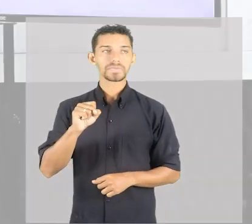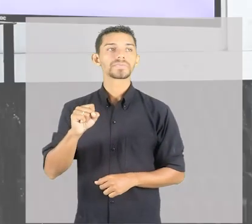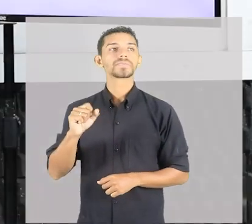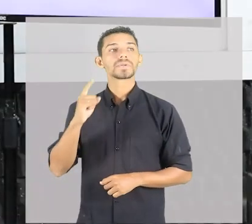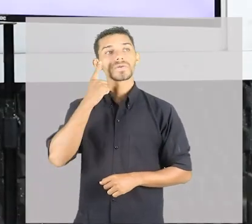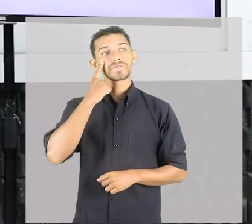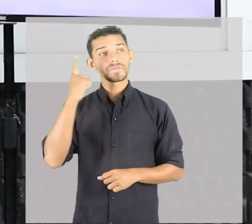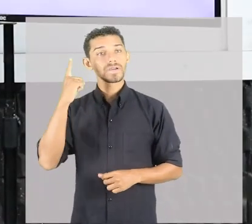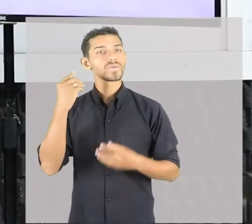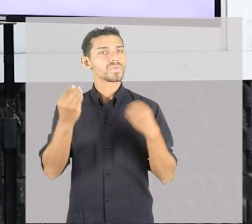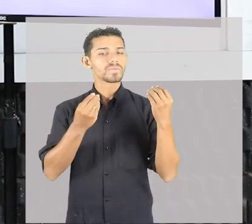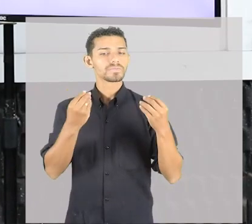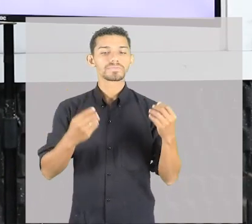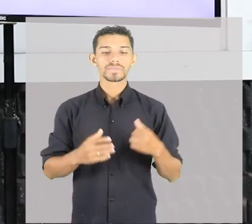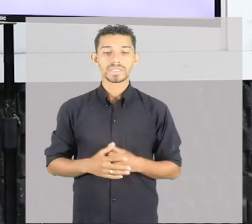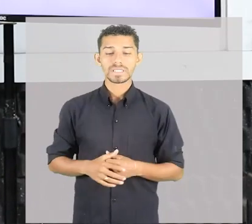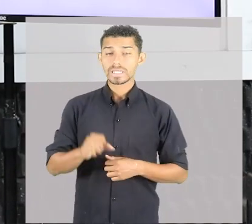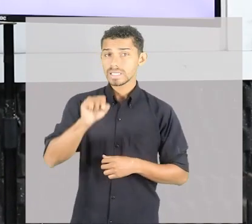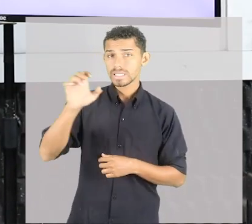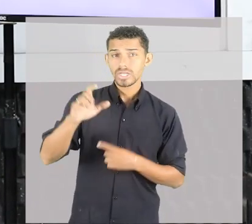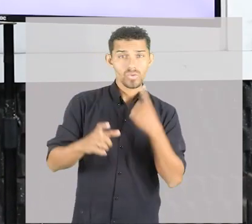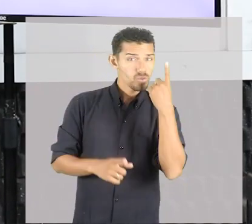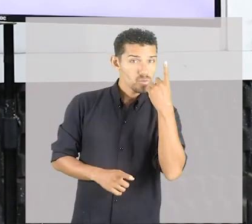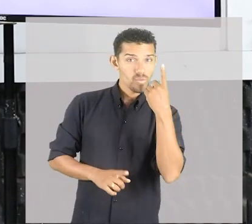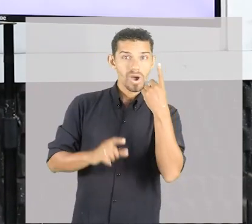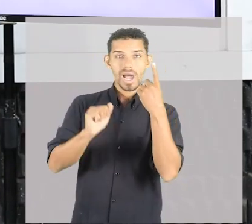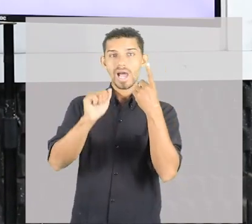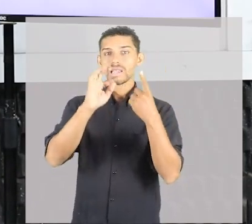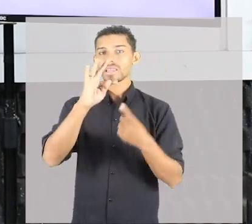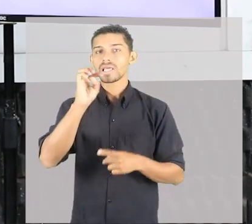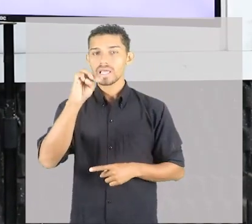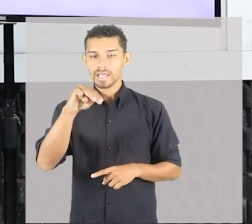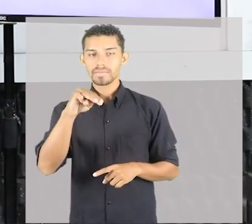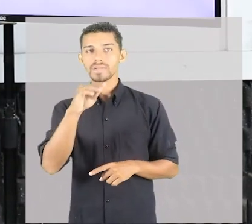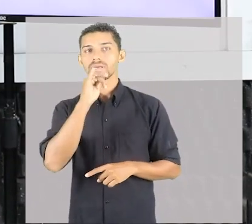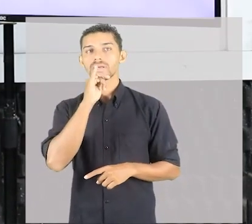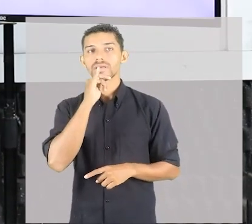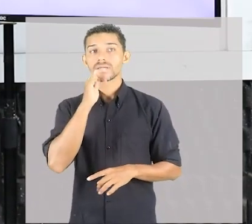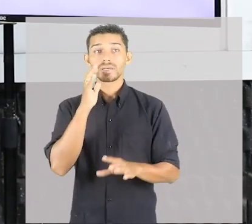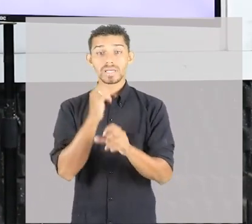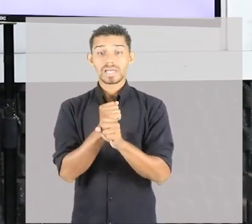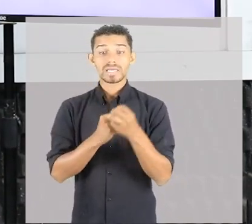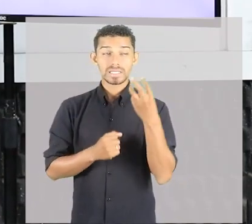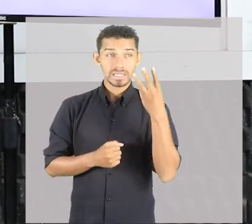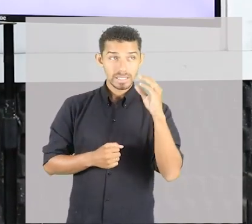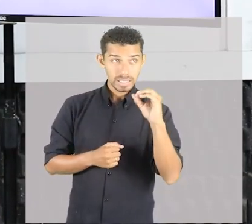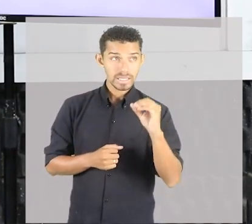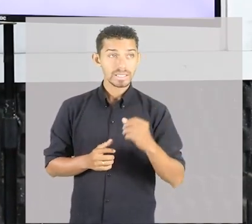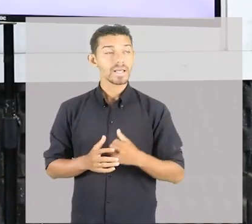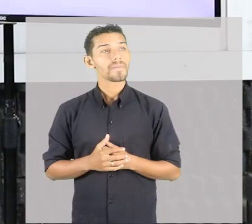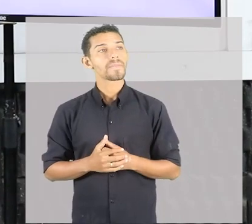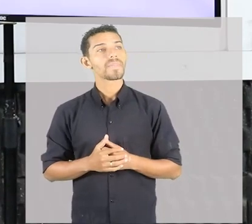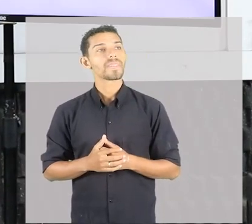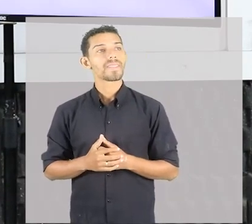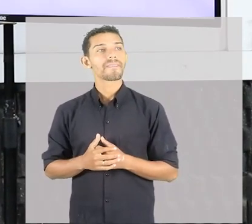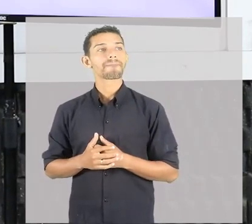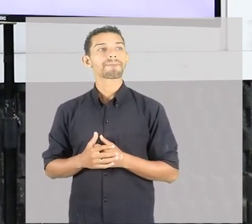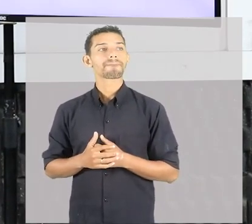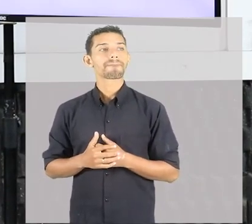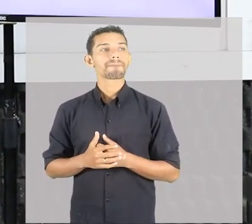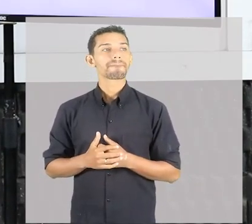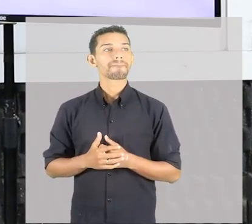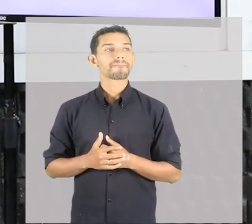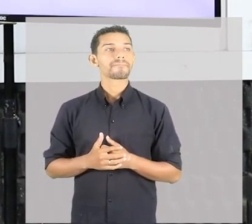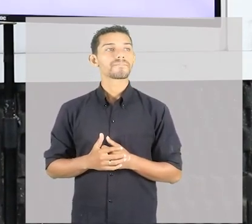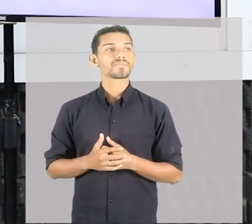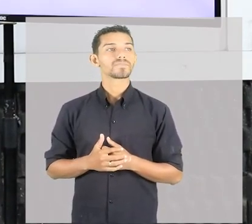funciona se um ATM é 15 lbr por polegada quadrado e eu tenho 30 é Porque inicialmente